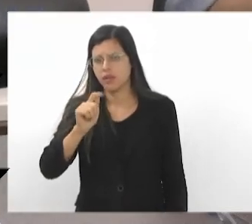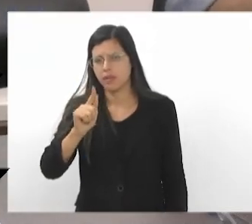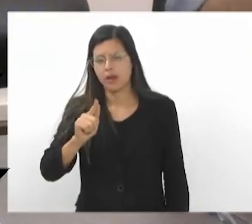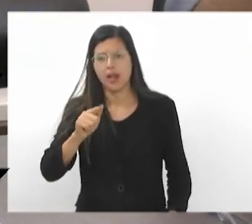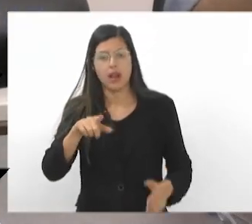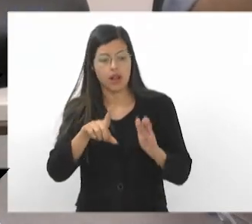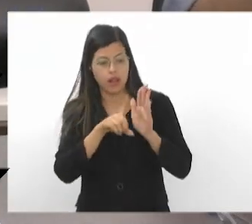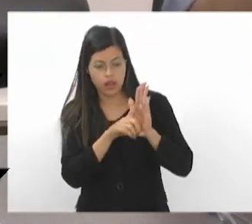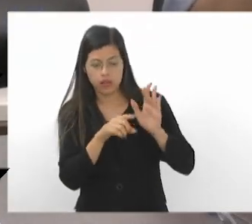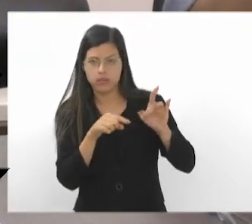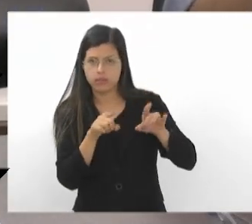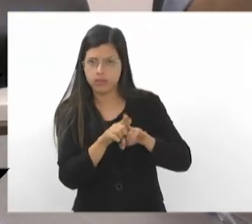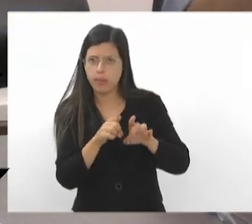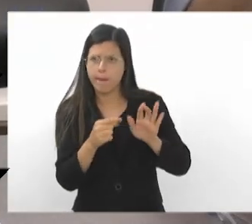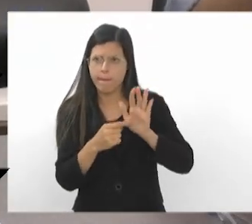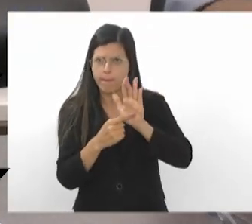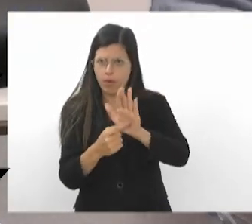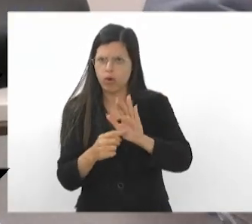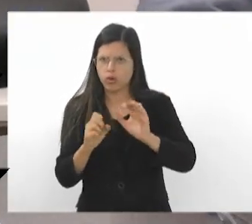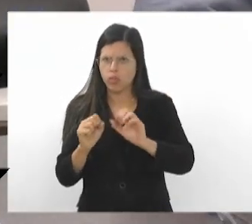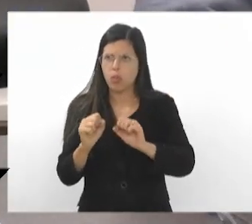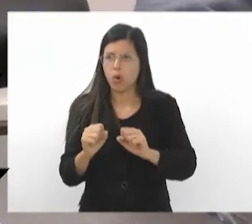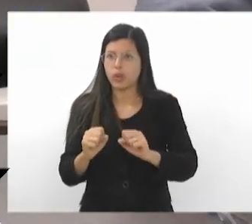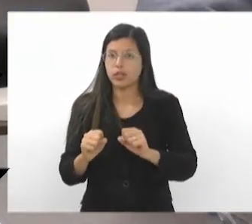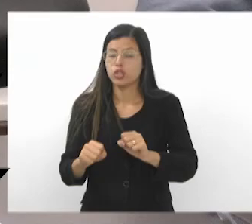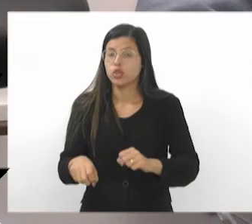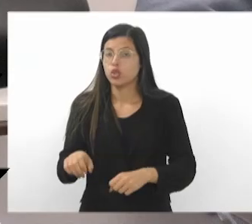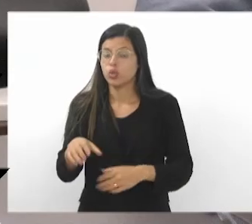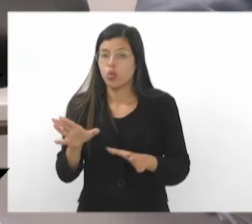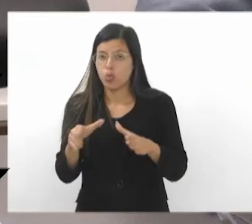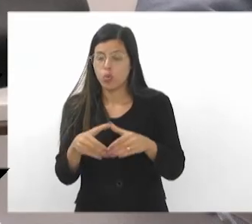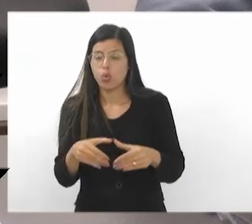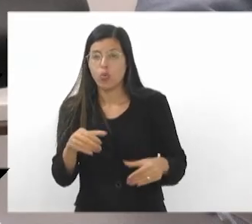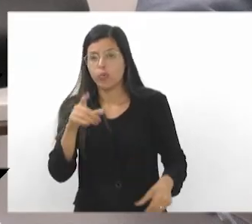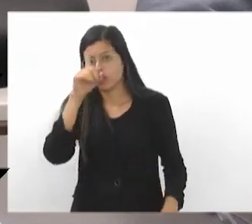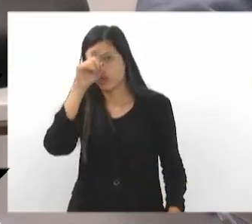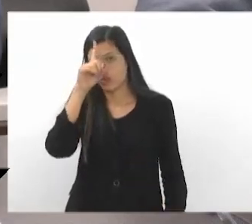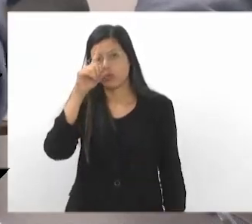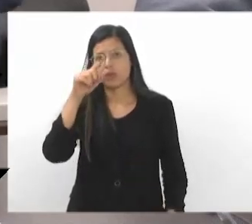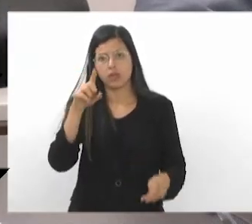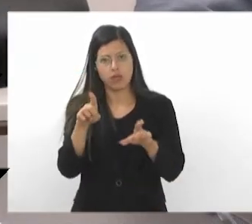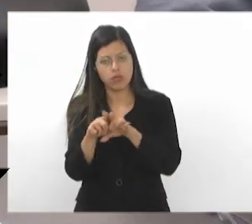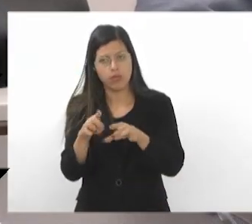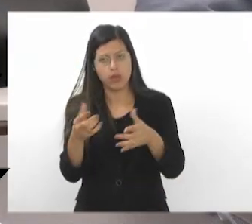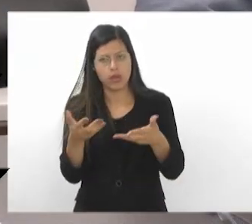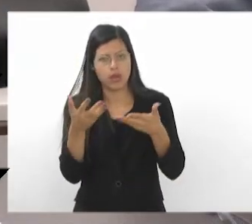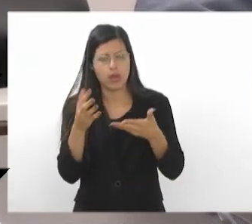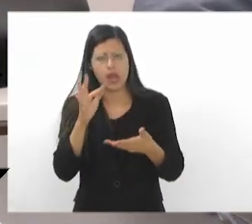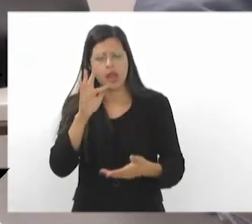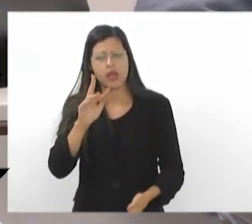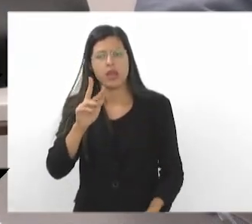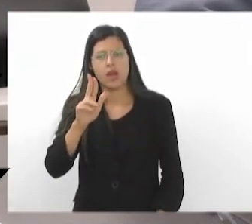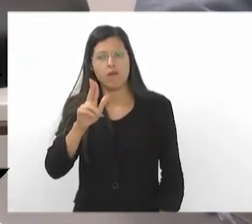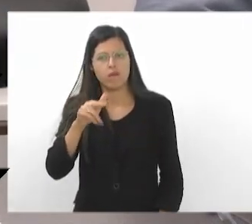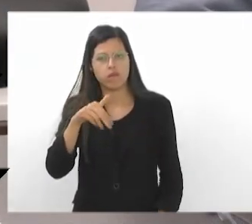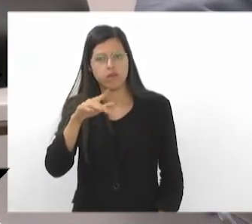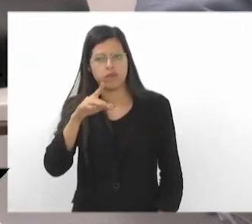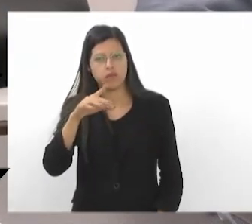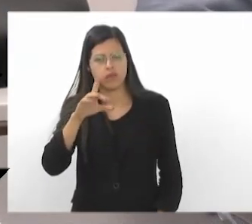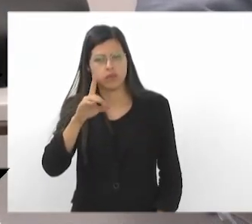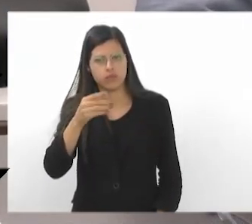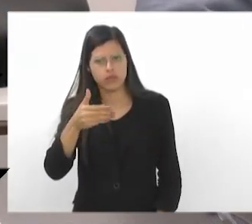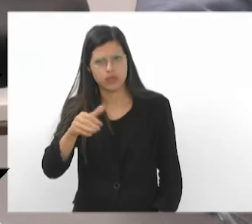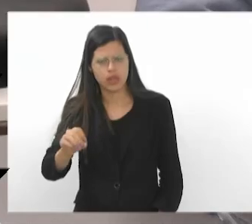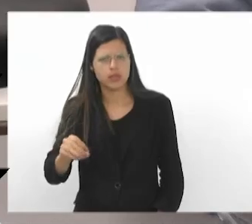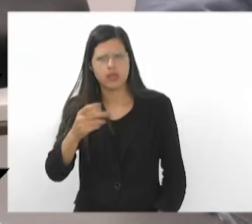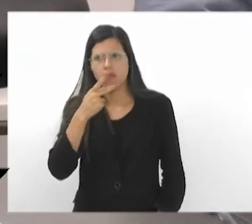do hospital diz, eu quero executar essa emenda, e a Fundação de Saúde diz que o deputado tinha concordado em desistir para